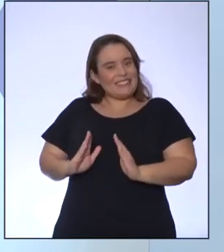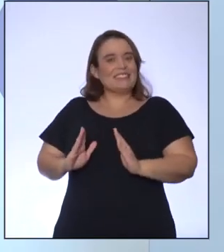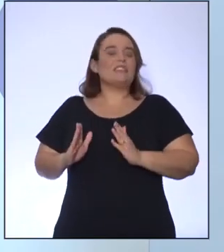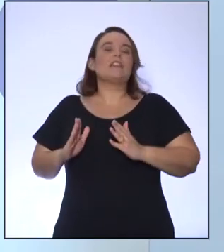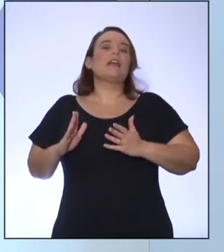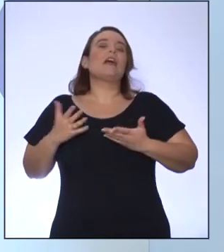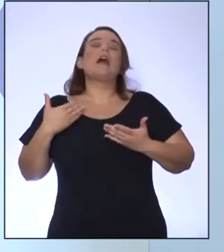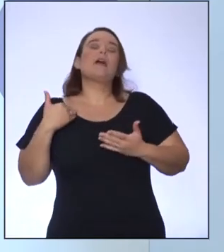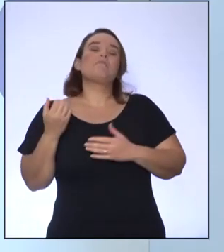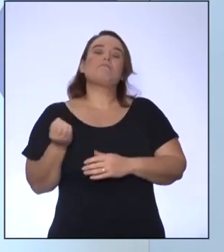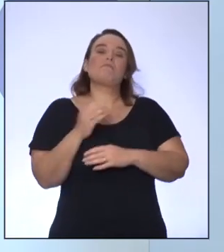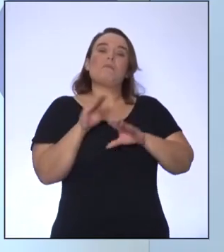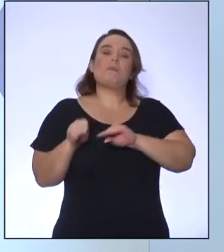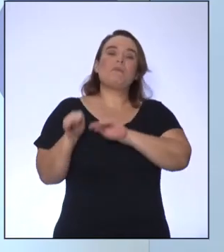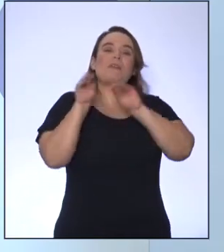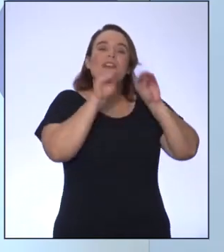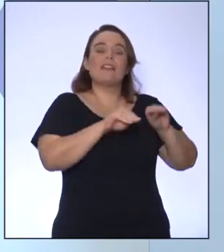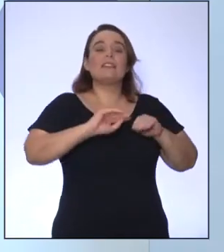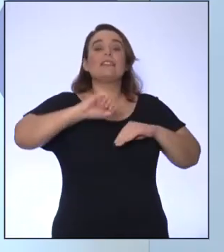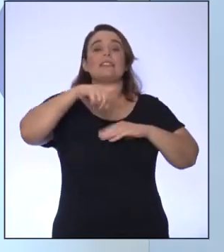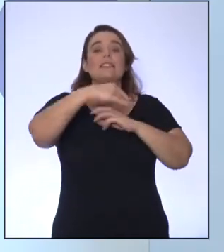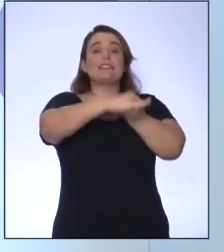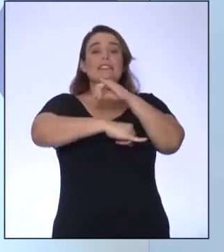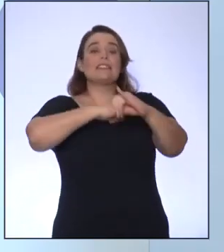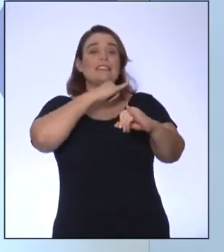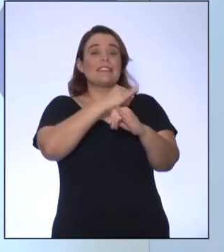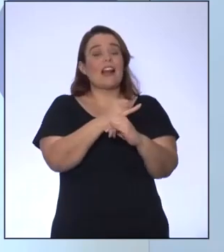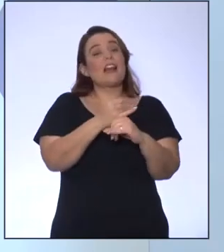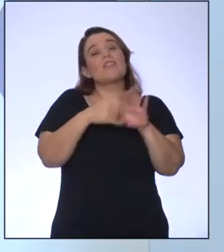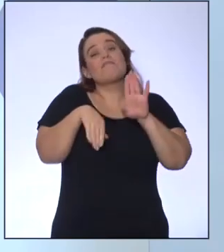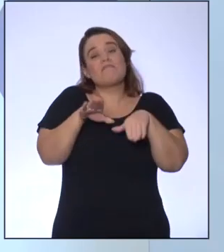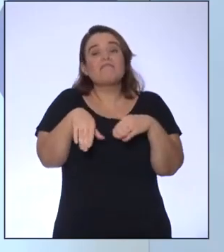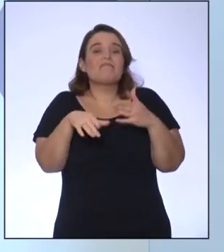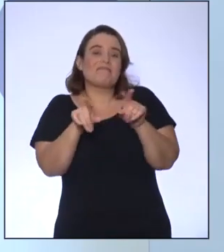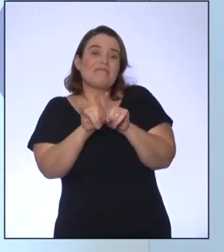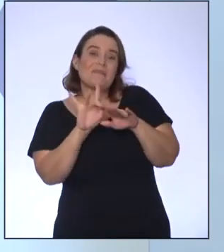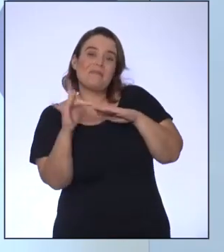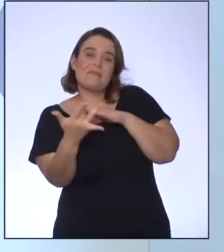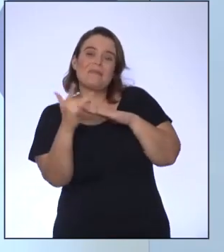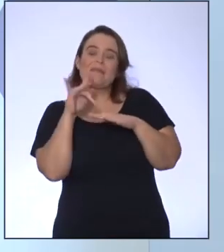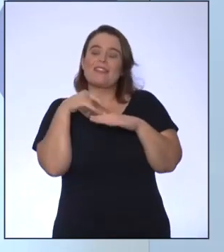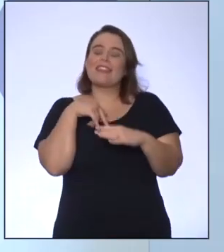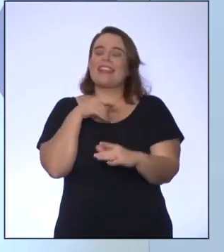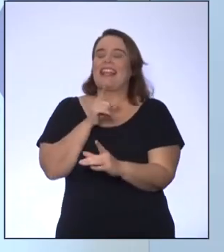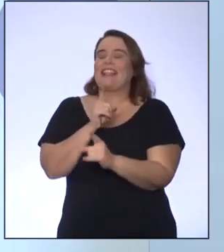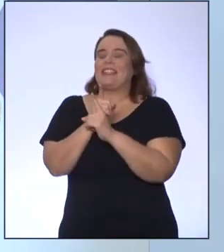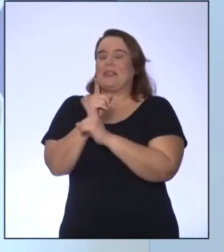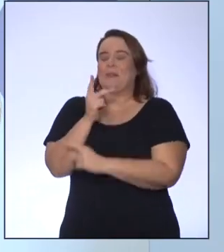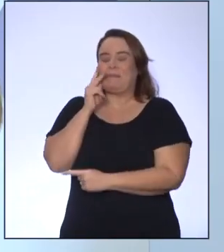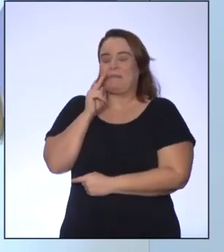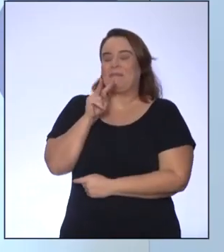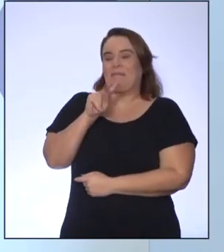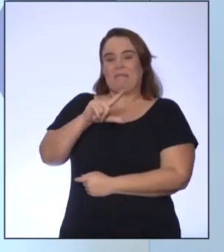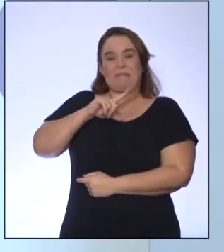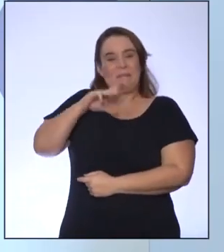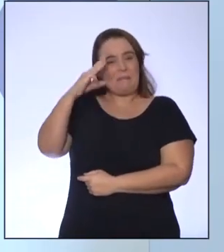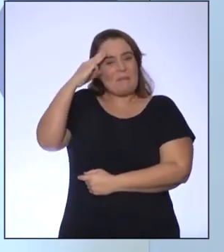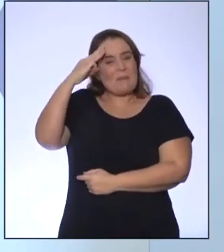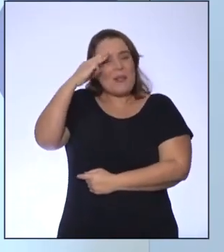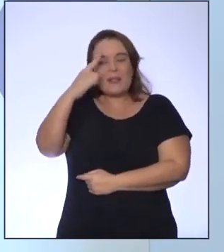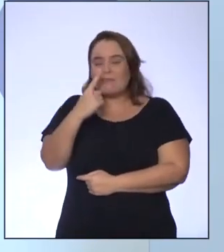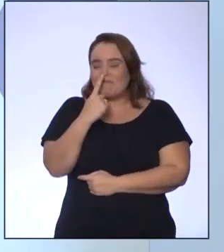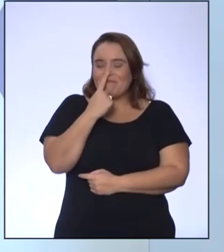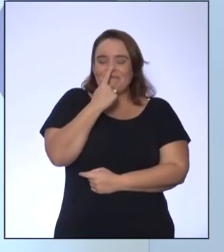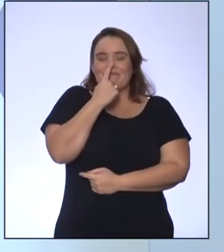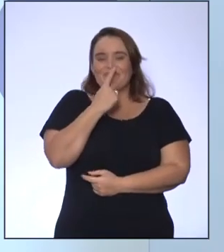vezes na internet, ou até mesmo, né, nas redes sociais, e isso faz com que a gente crie uma memória afetiva. E outra